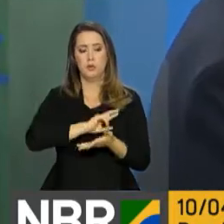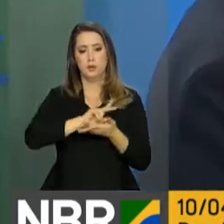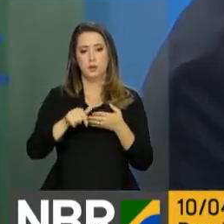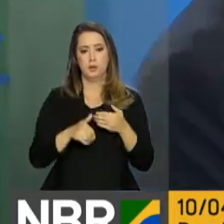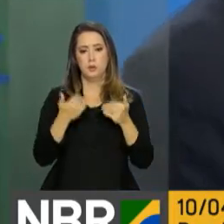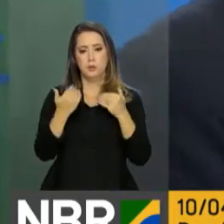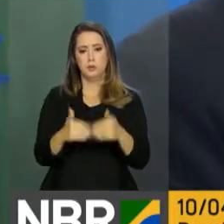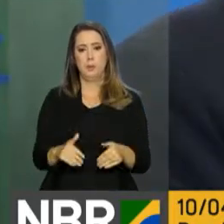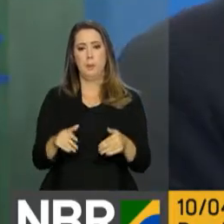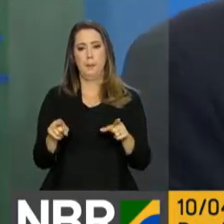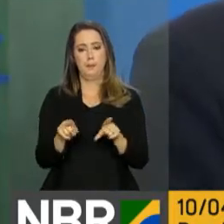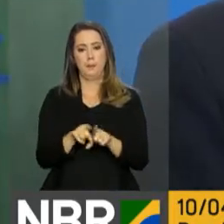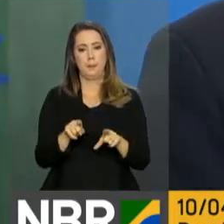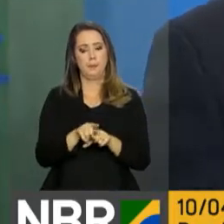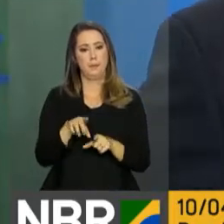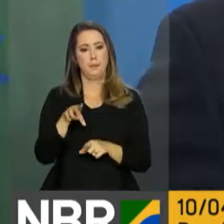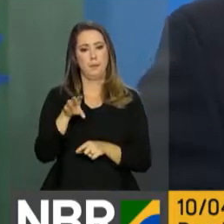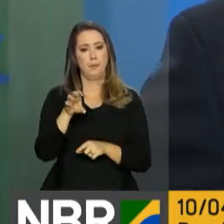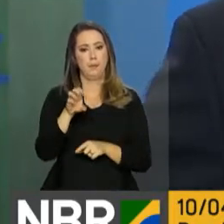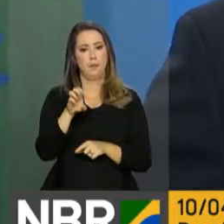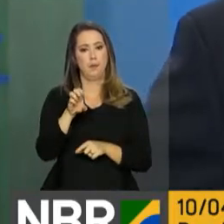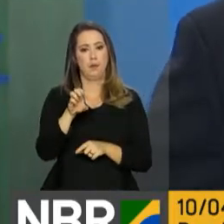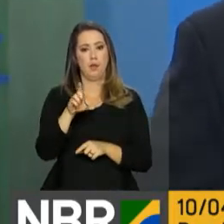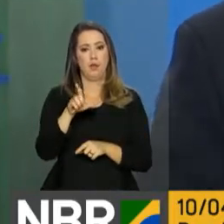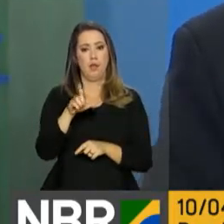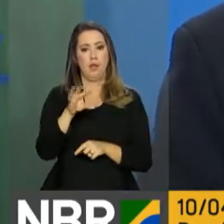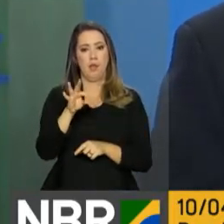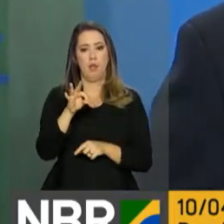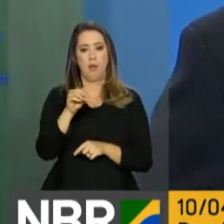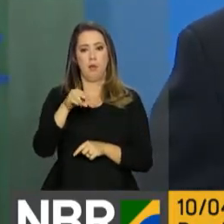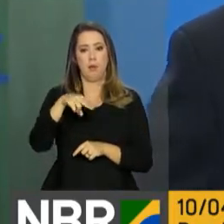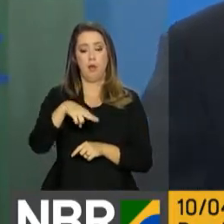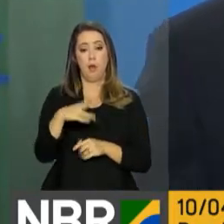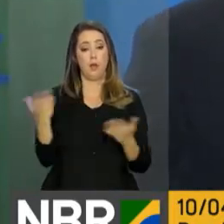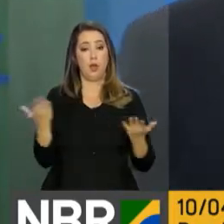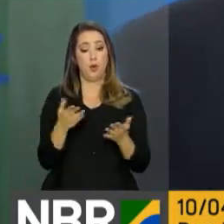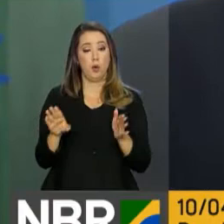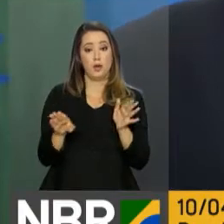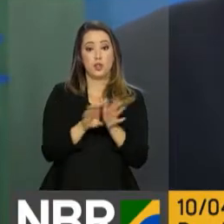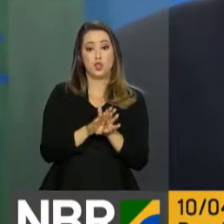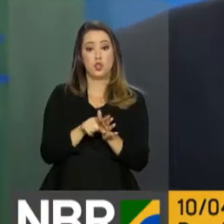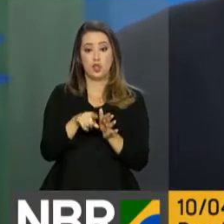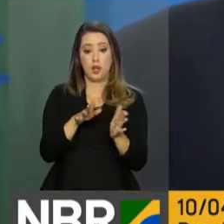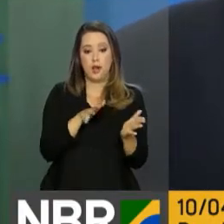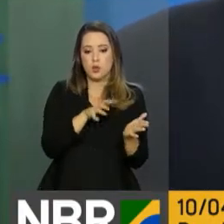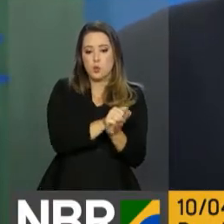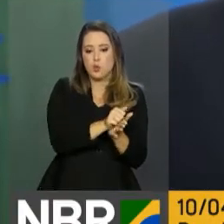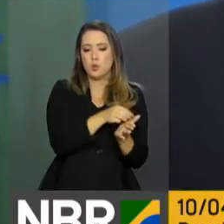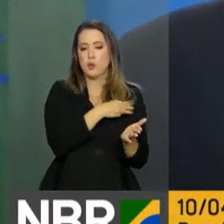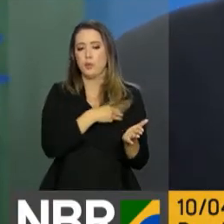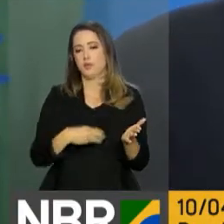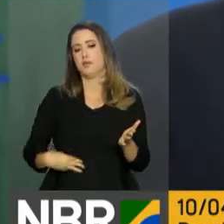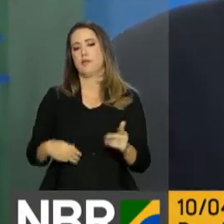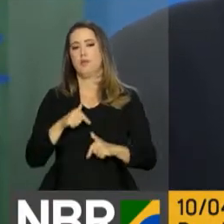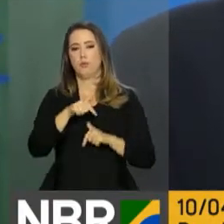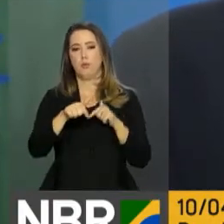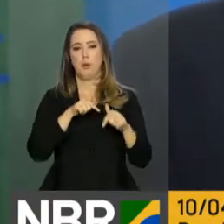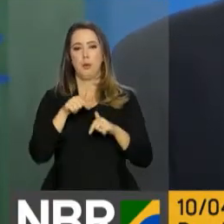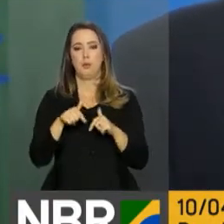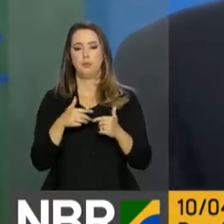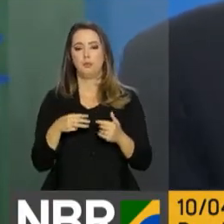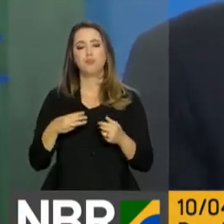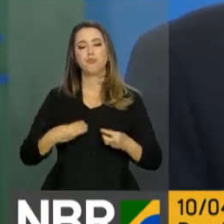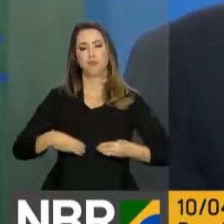muita presença do Elton Yomura, que agora chega à titularidade do Ministério.